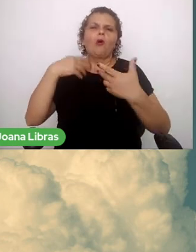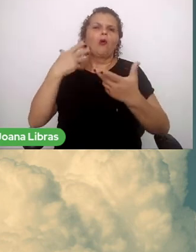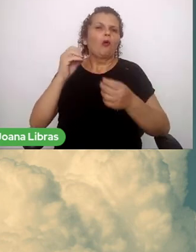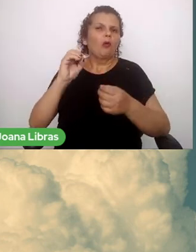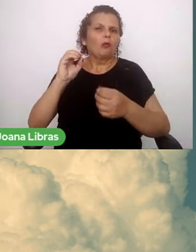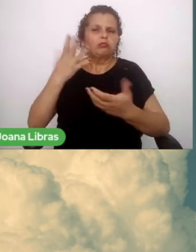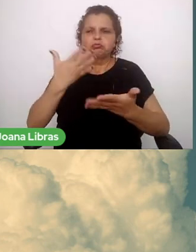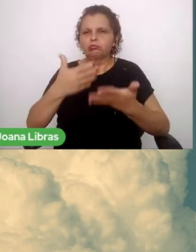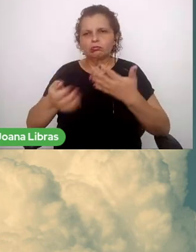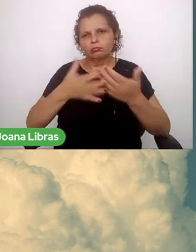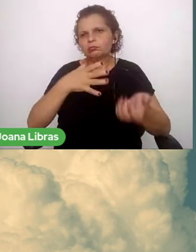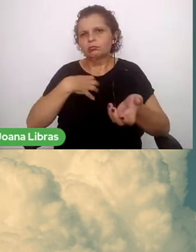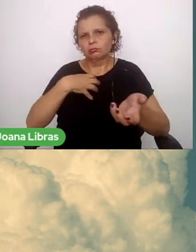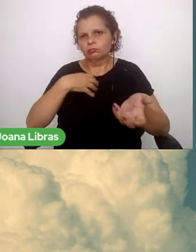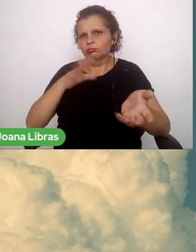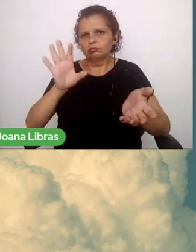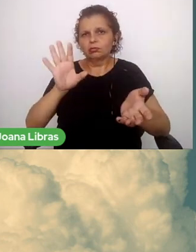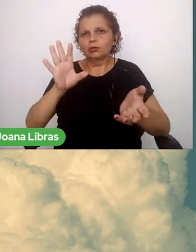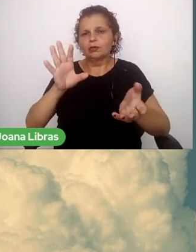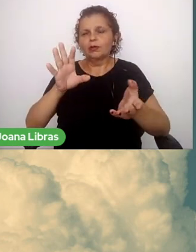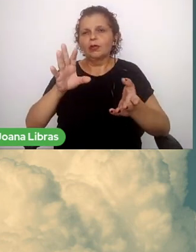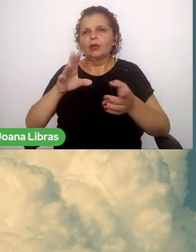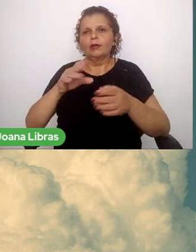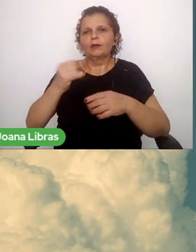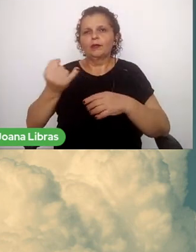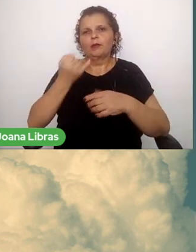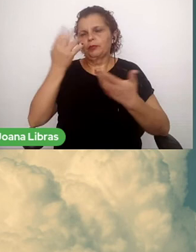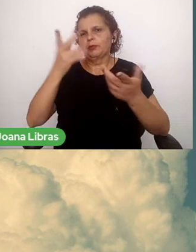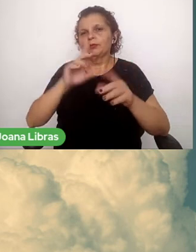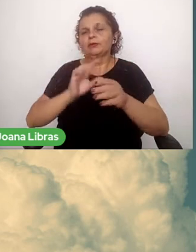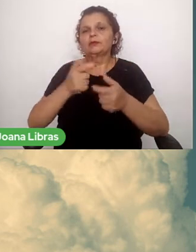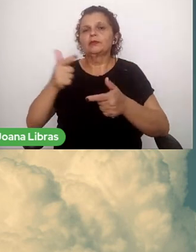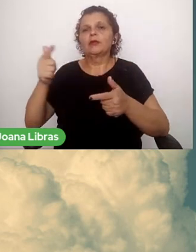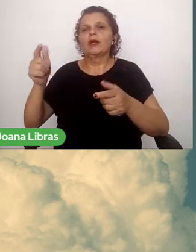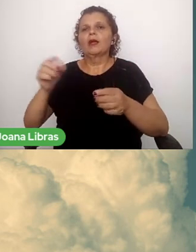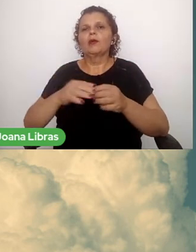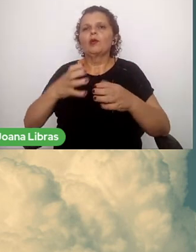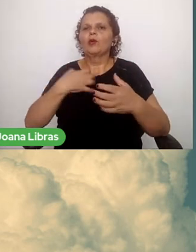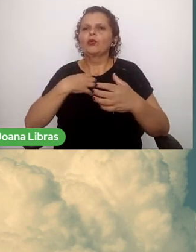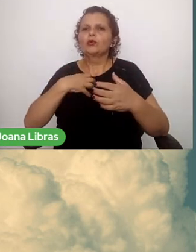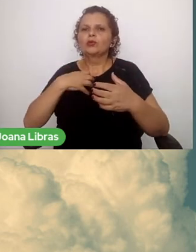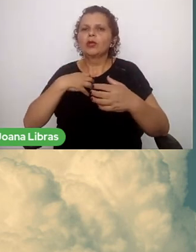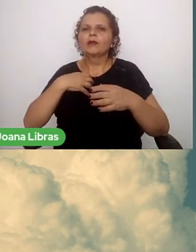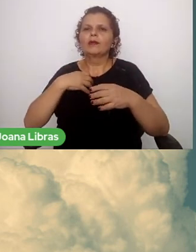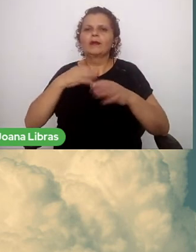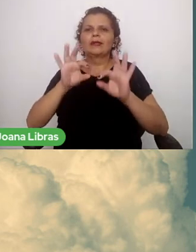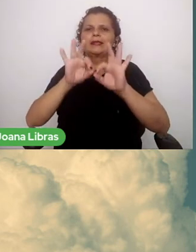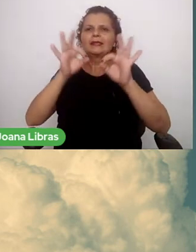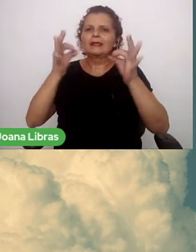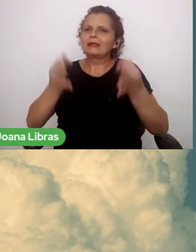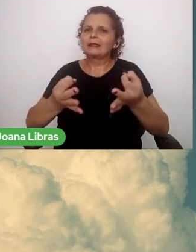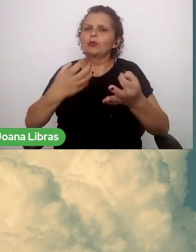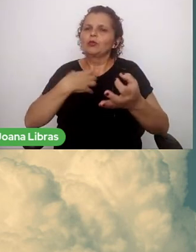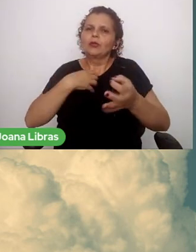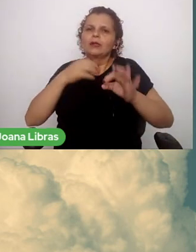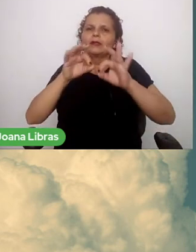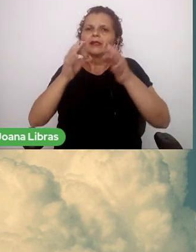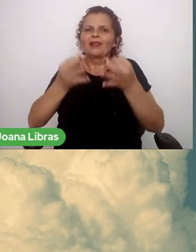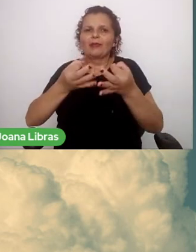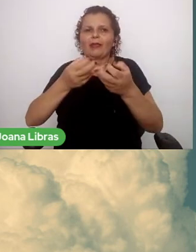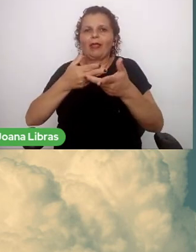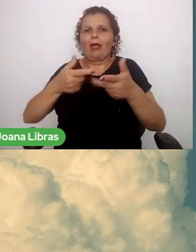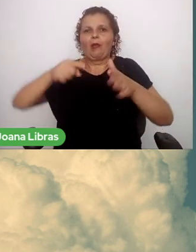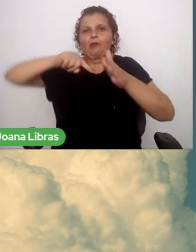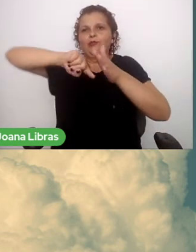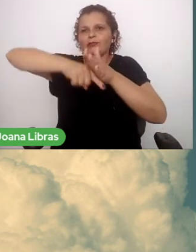não sei, mas assim, não é, acho que a ferramenta não faz muita diferença, até porque o formato, ele é muito simples, sabe, assim, ele não tem nada, você pode até